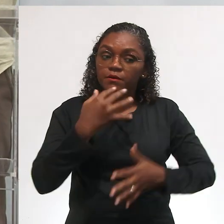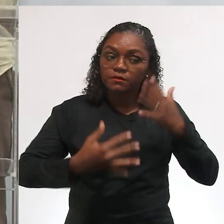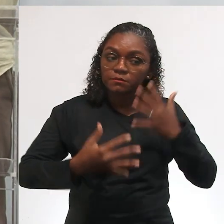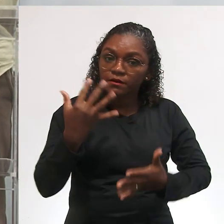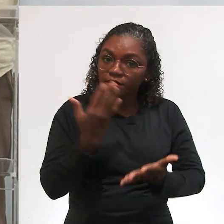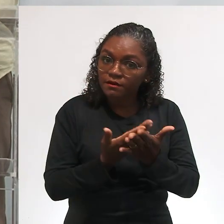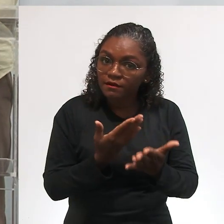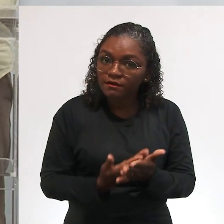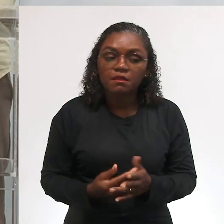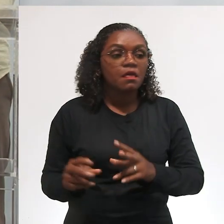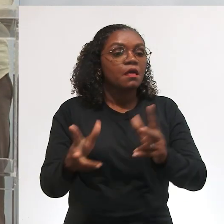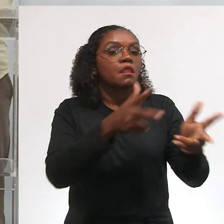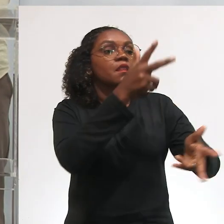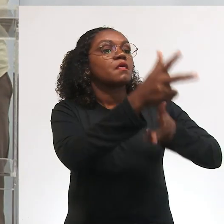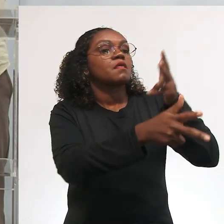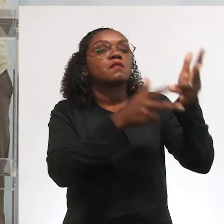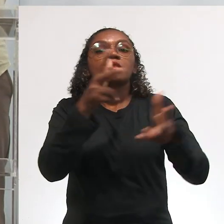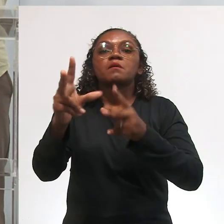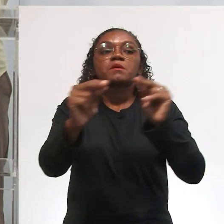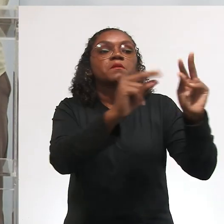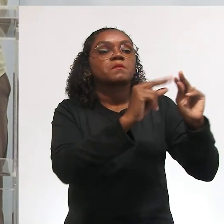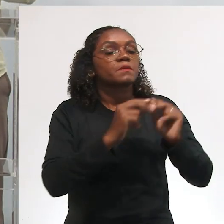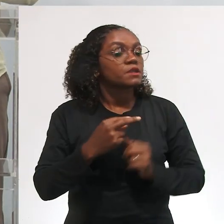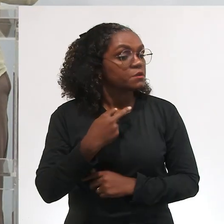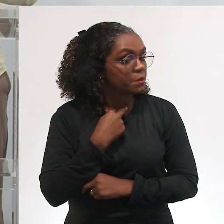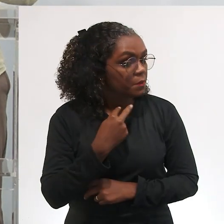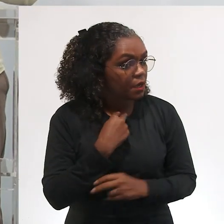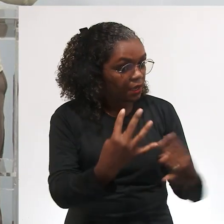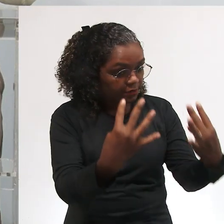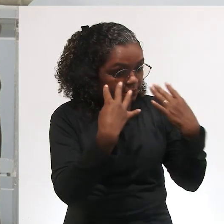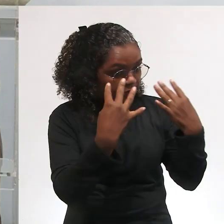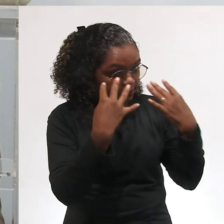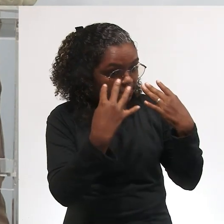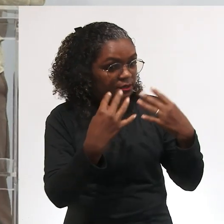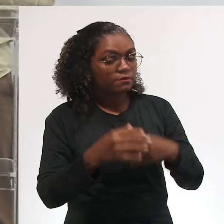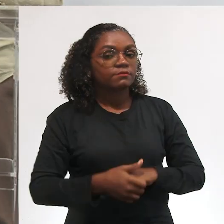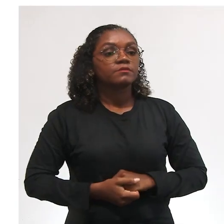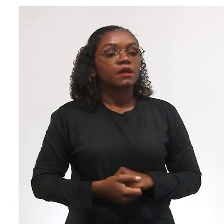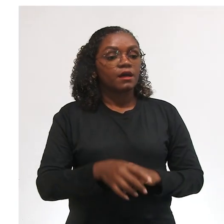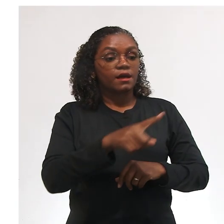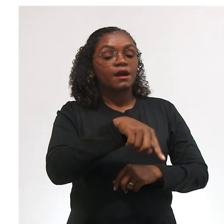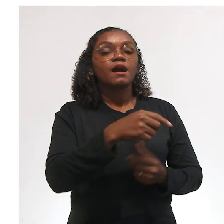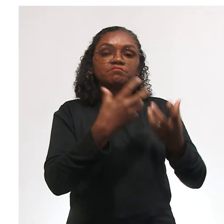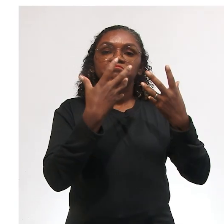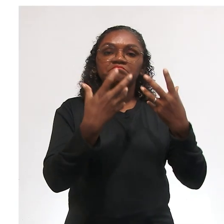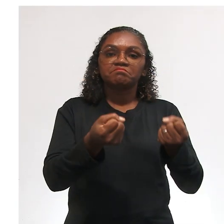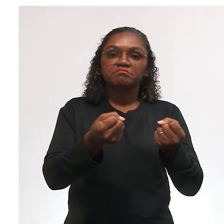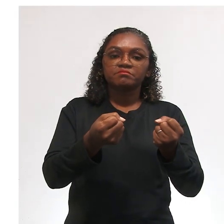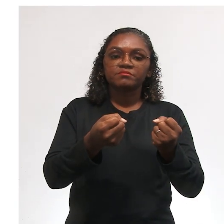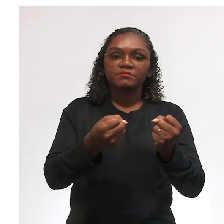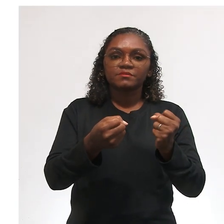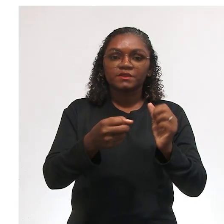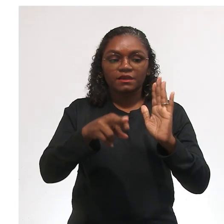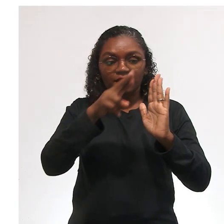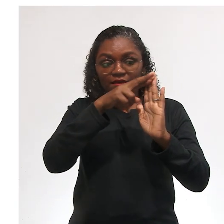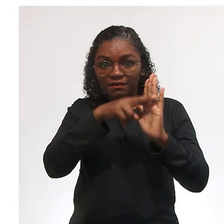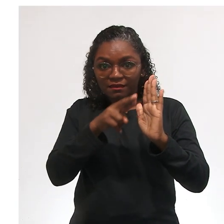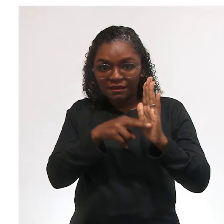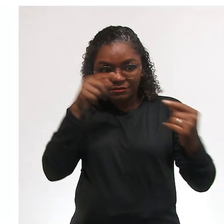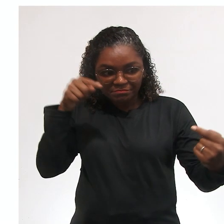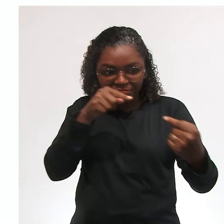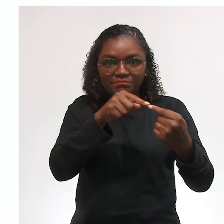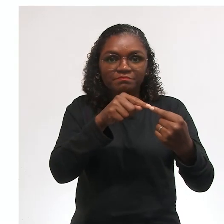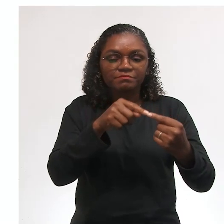associa aquilo às regras da turma e ele cumpre todo o combinado com o professor. Mas nós temos um outro condicionamento, que